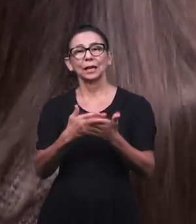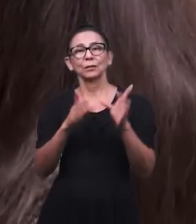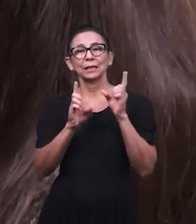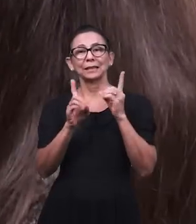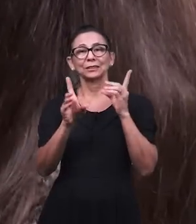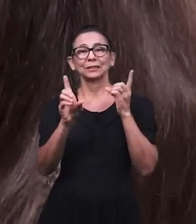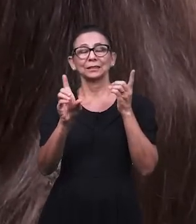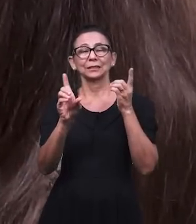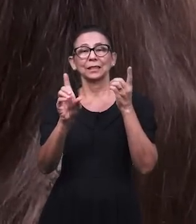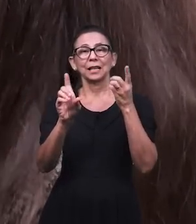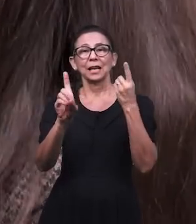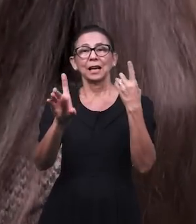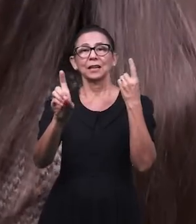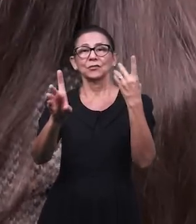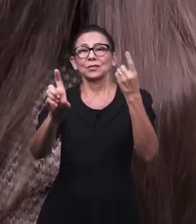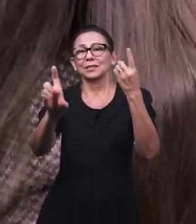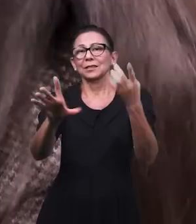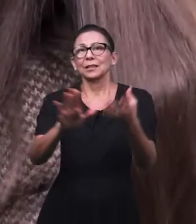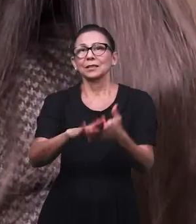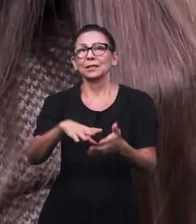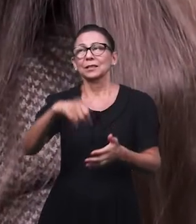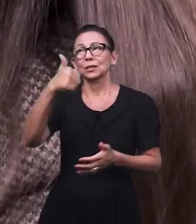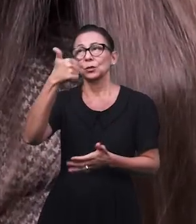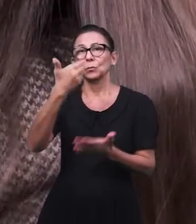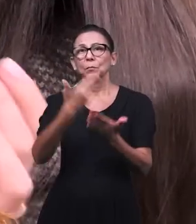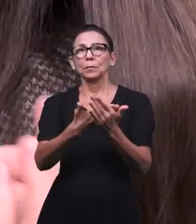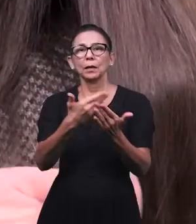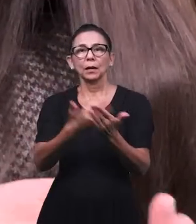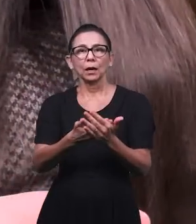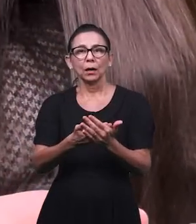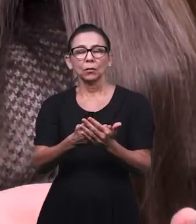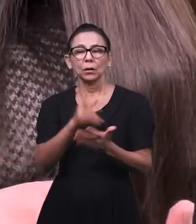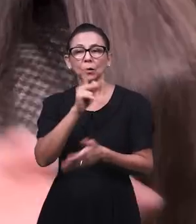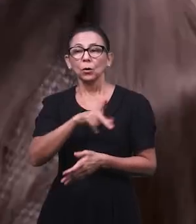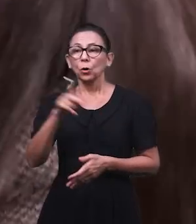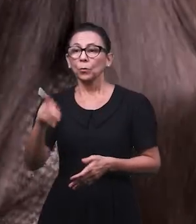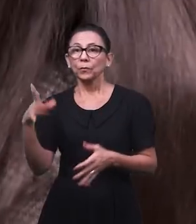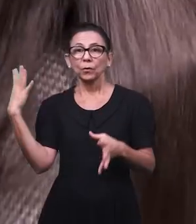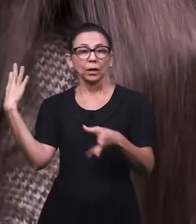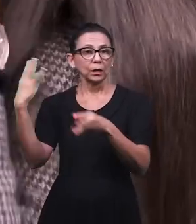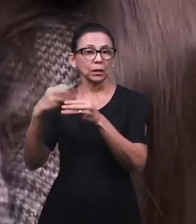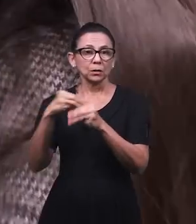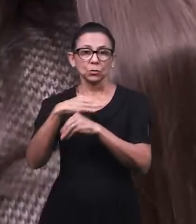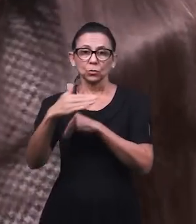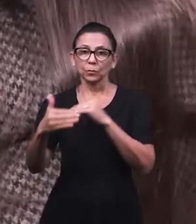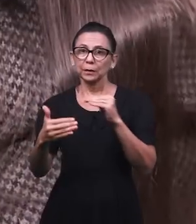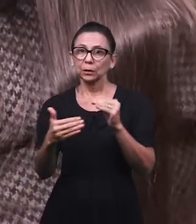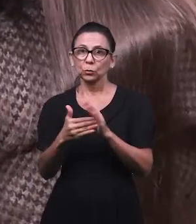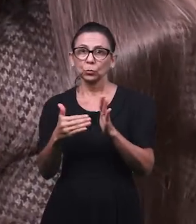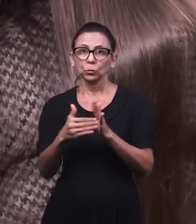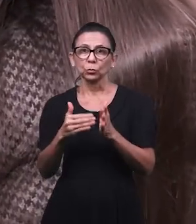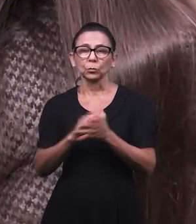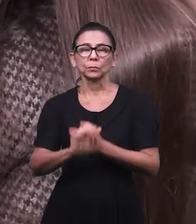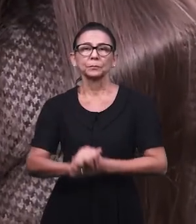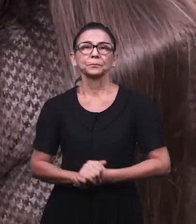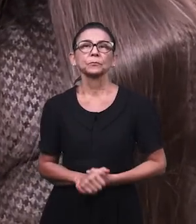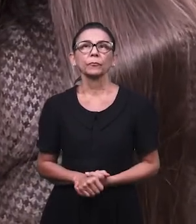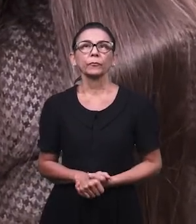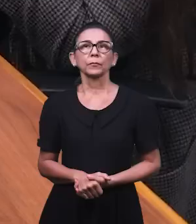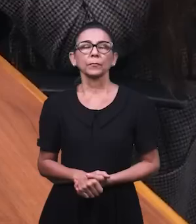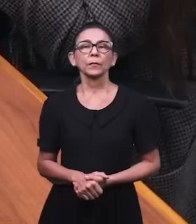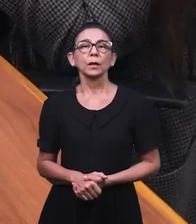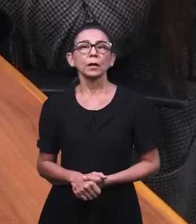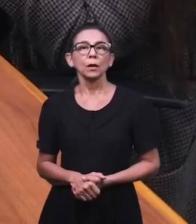né? Pra eu conseguir assistir, porque ali, em uma aula, às vezes o professor esmiuça muita coisa e eu acho que eu tenho minha memória um pouco